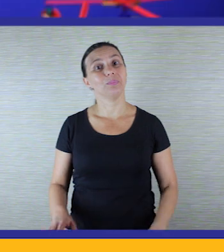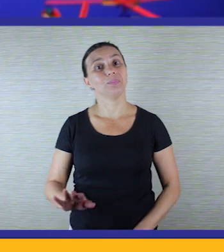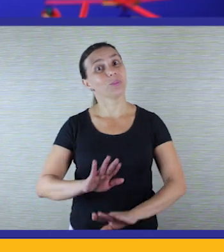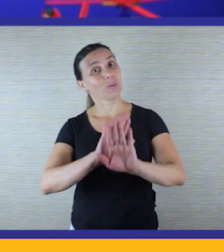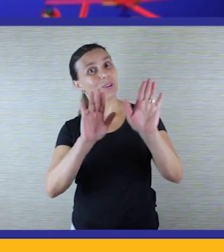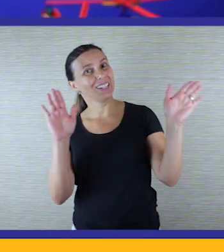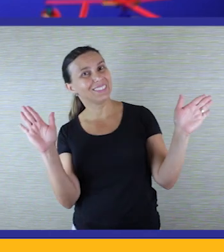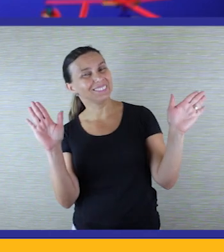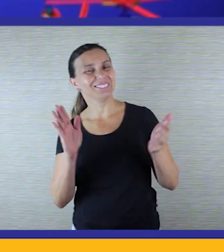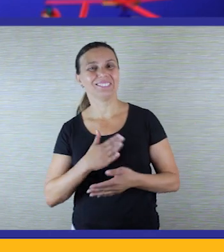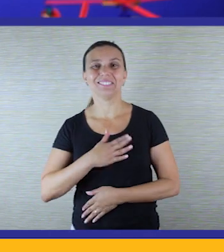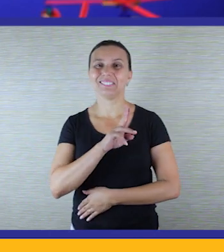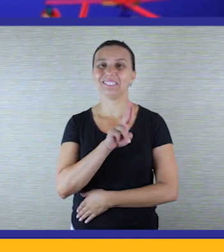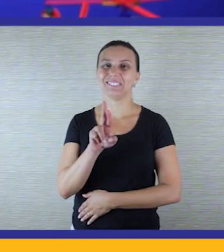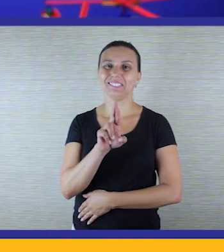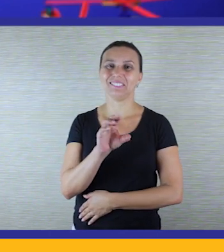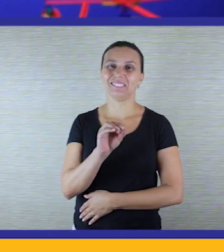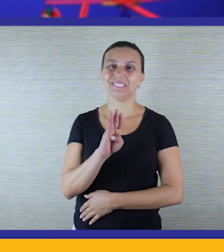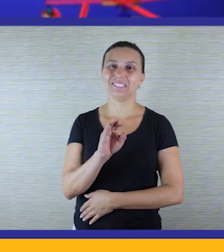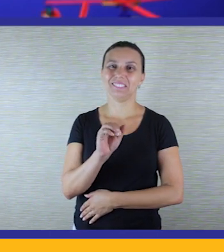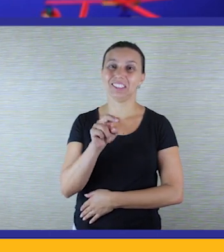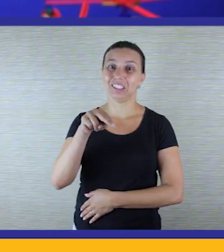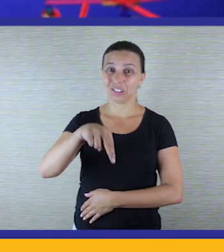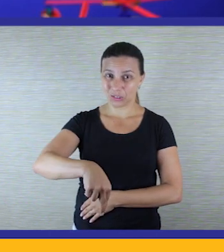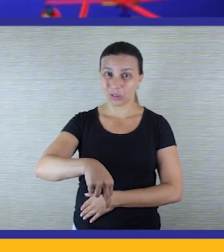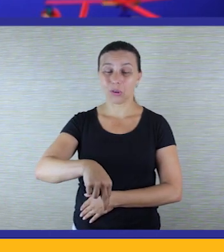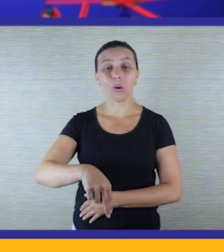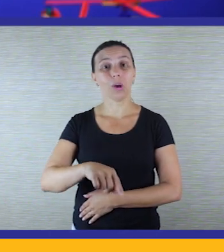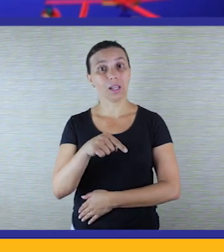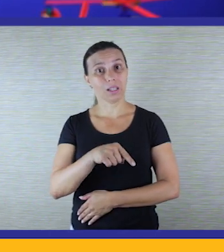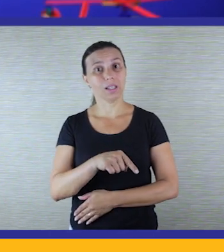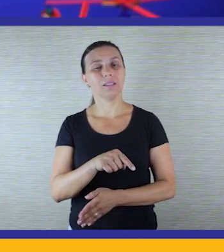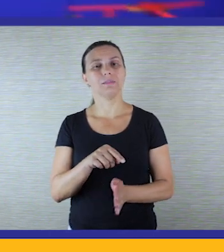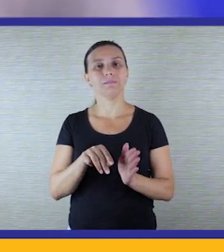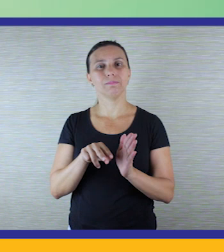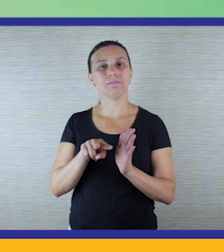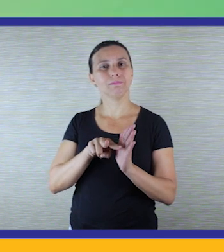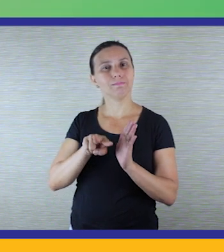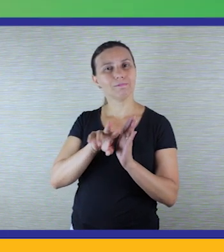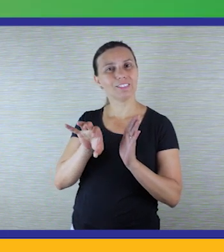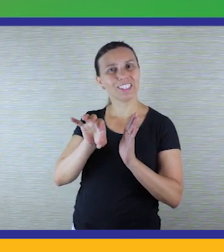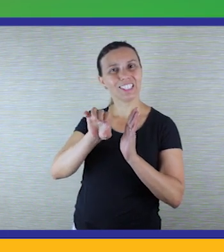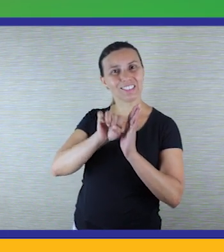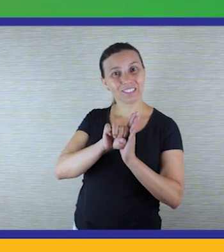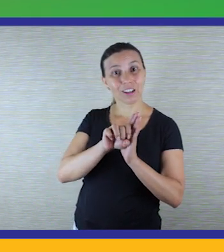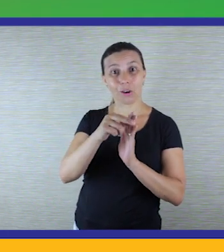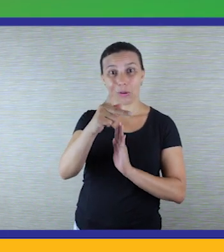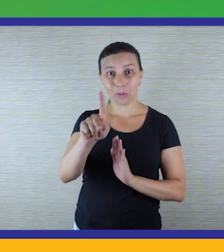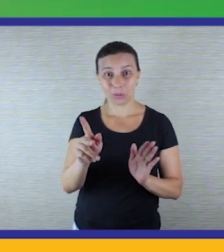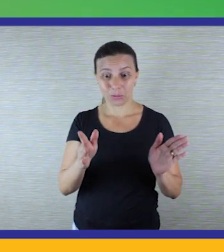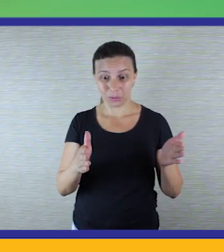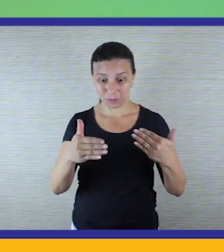Olá, meu nome é Robson Carvalho e esse é o manual audiovisual do seu Kit Ato.